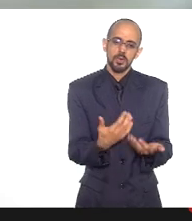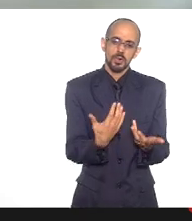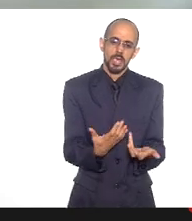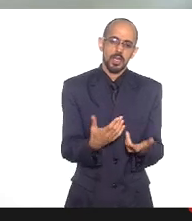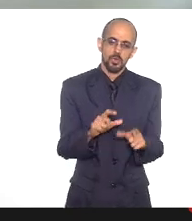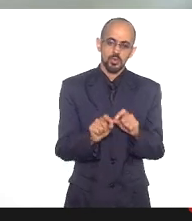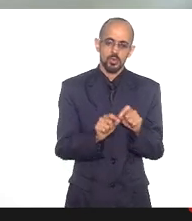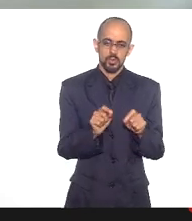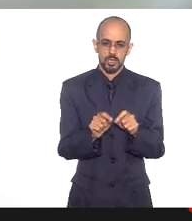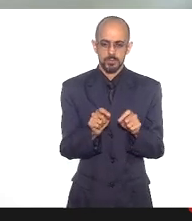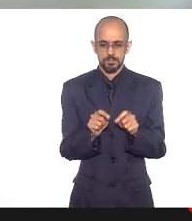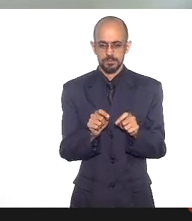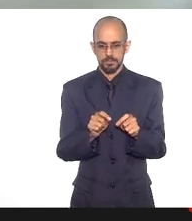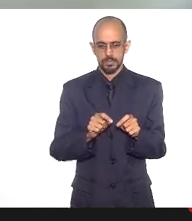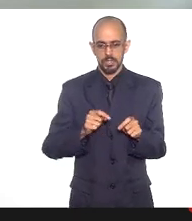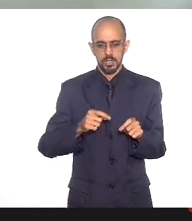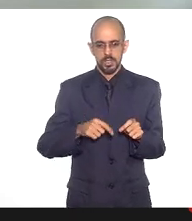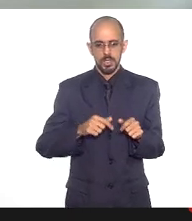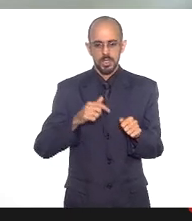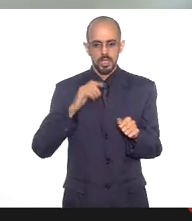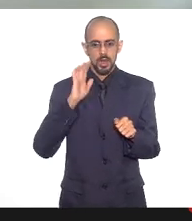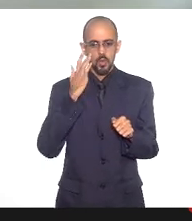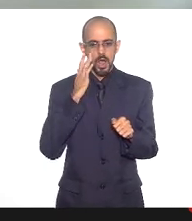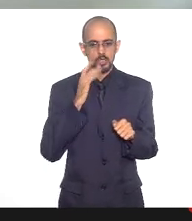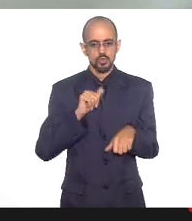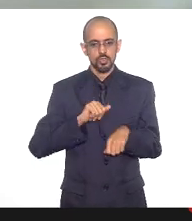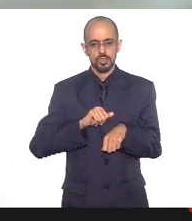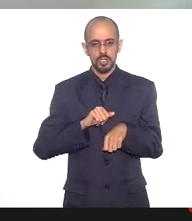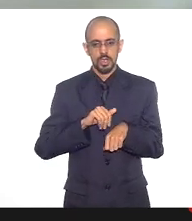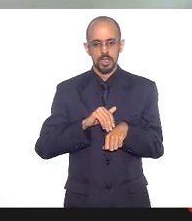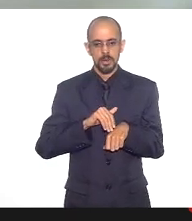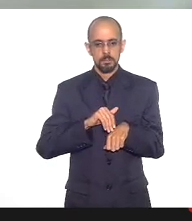eu acho que isso caberia mais ao doutor